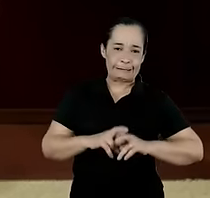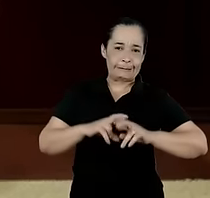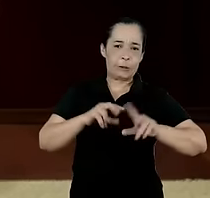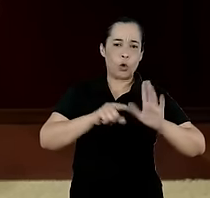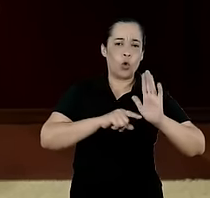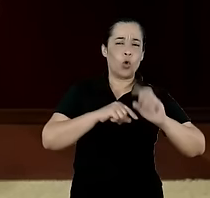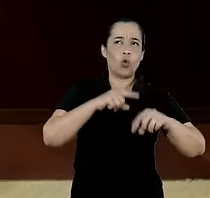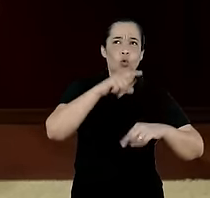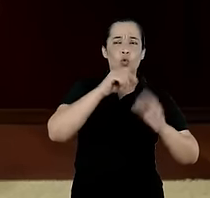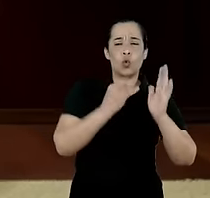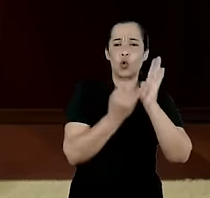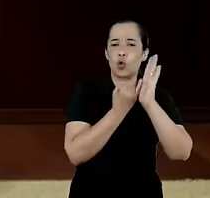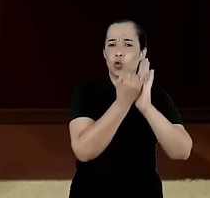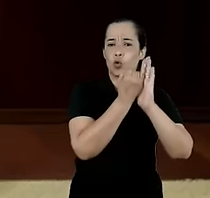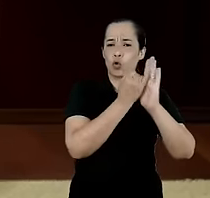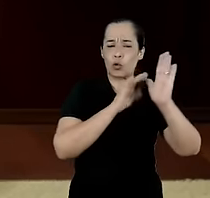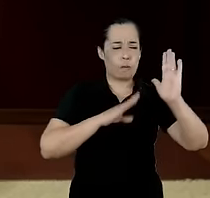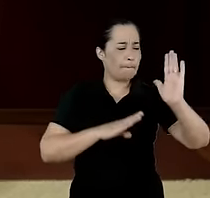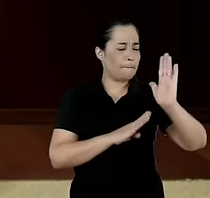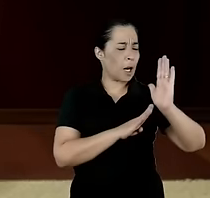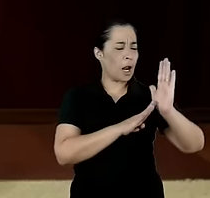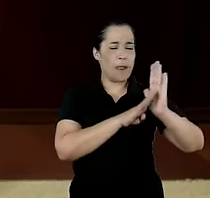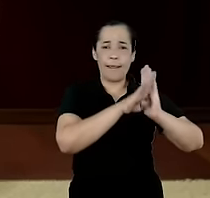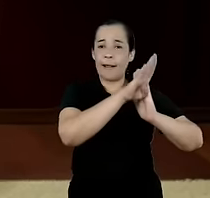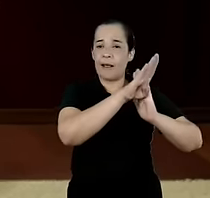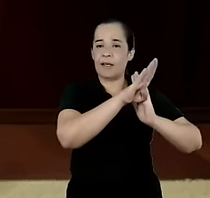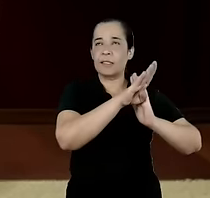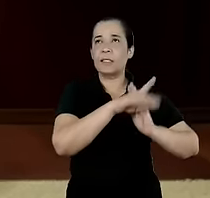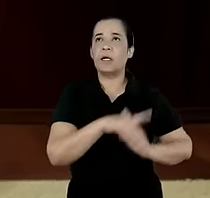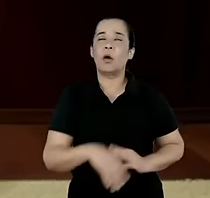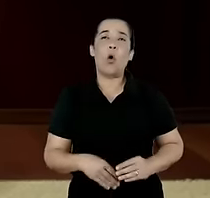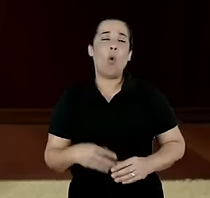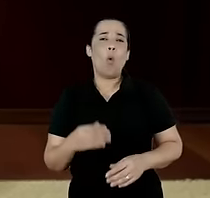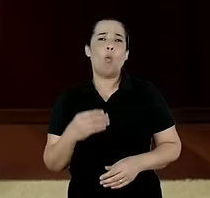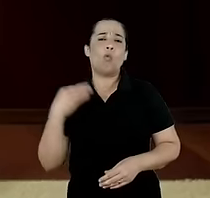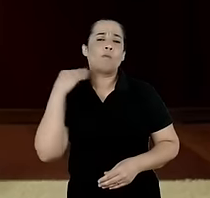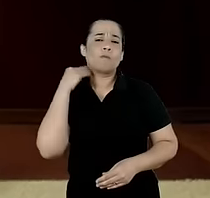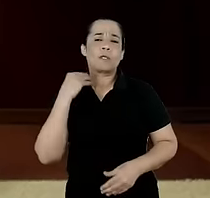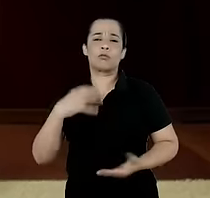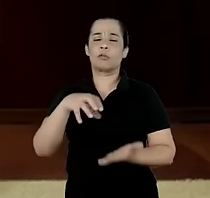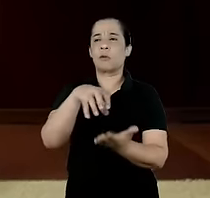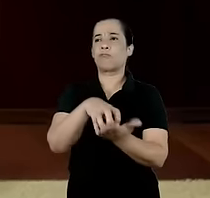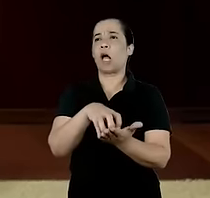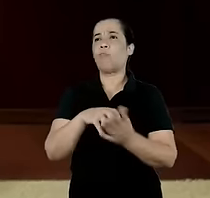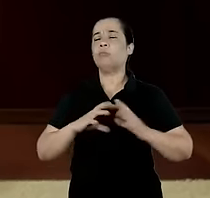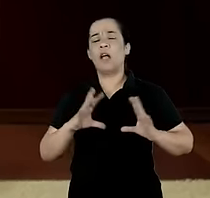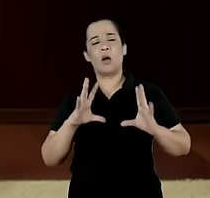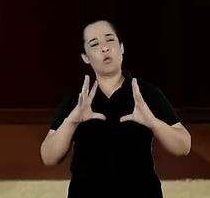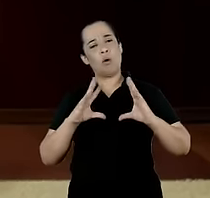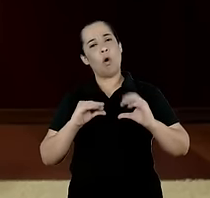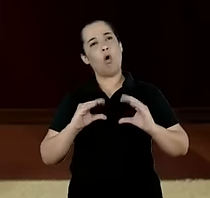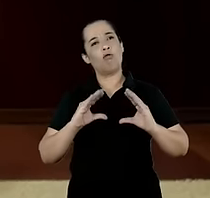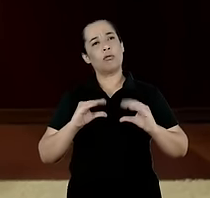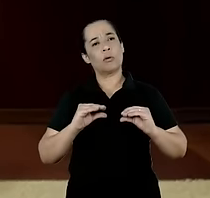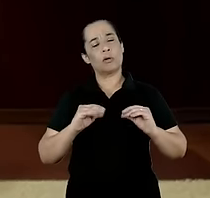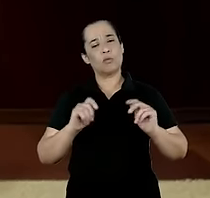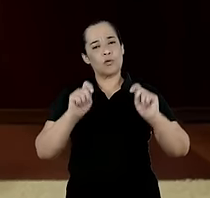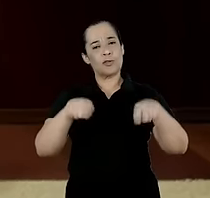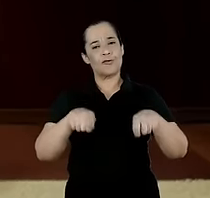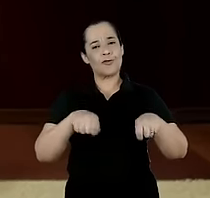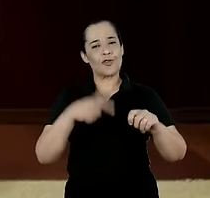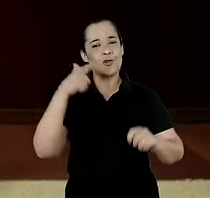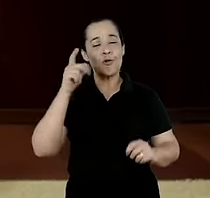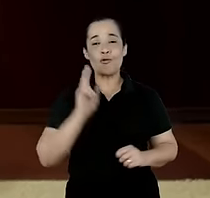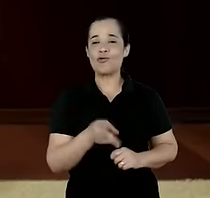elevado então isso traz um certo conforto pro banco central continuar fazendo o serviço de corte de juros que ele já programou